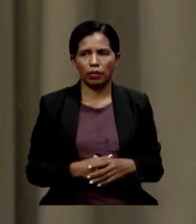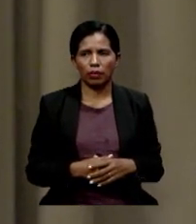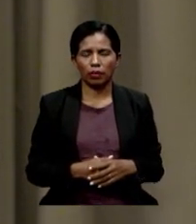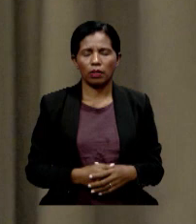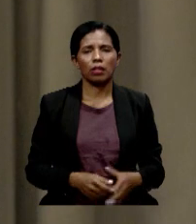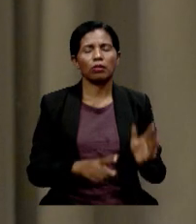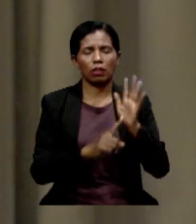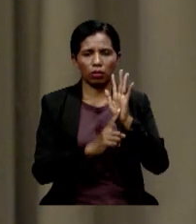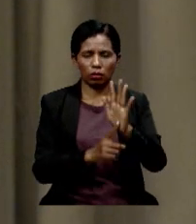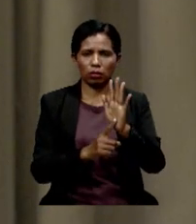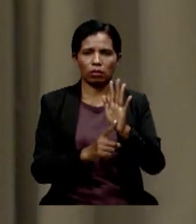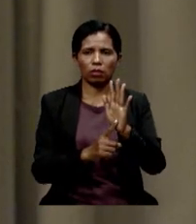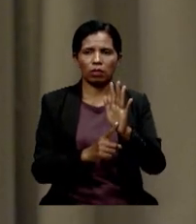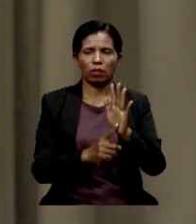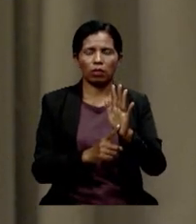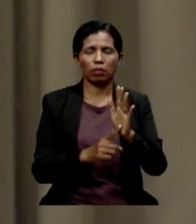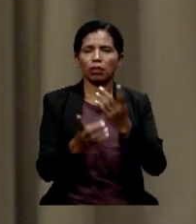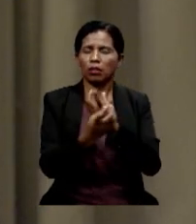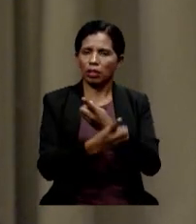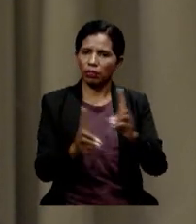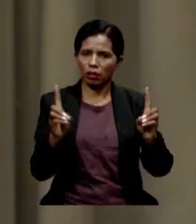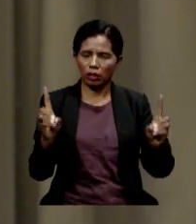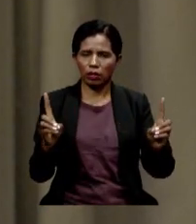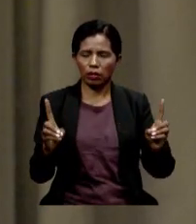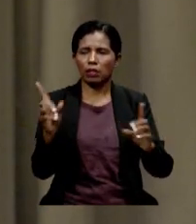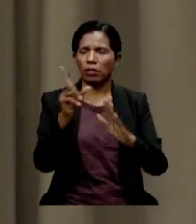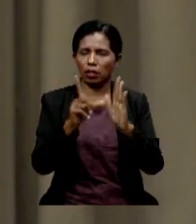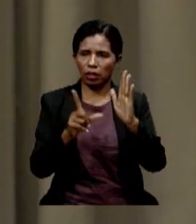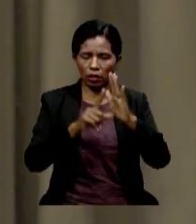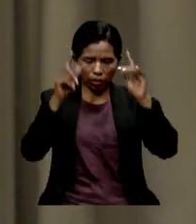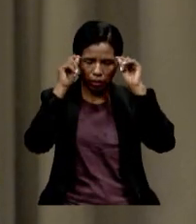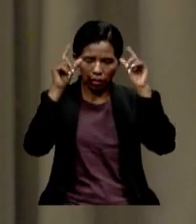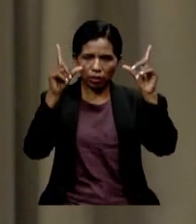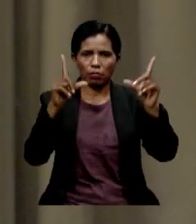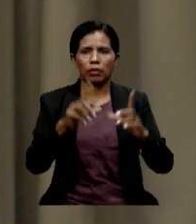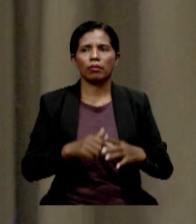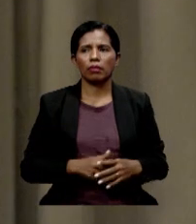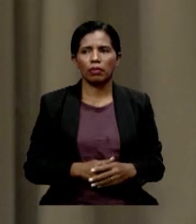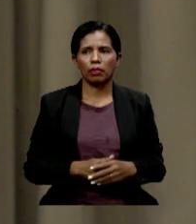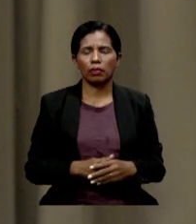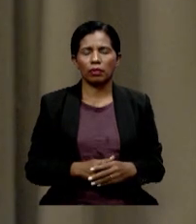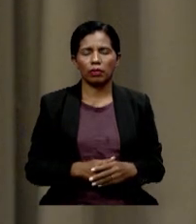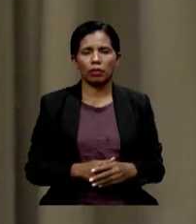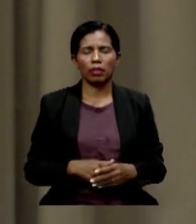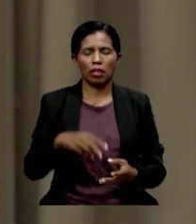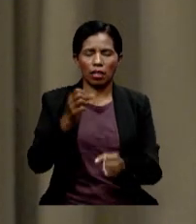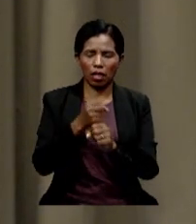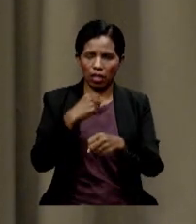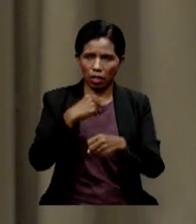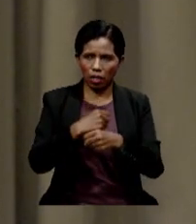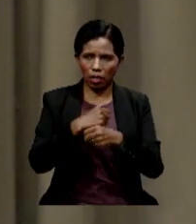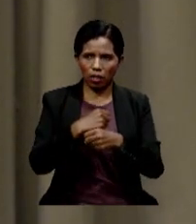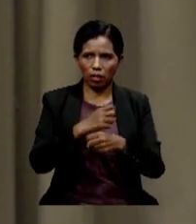retardada por burocracias e leis que nós criamos, quase muitos